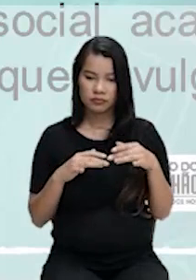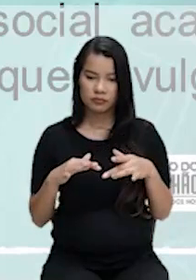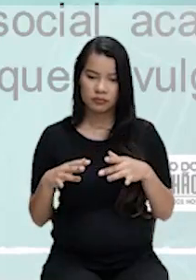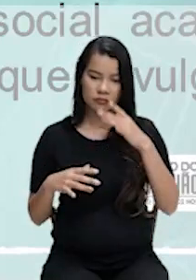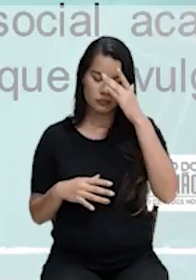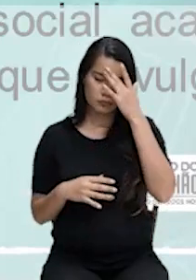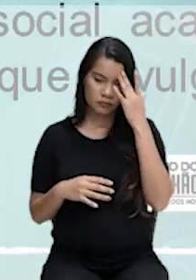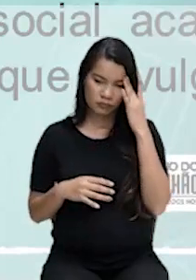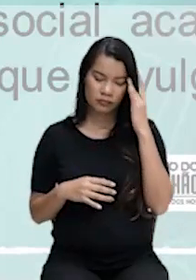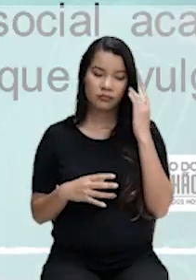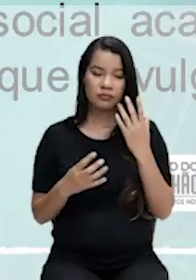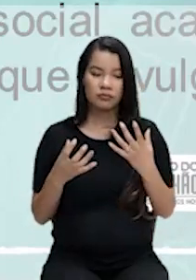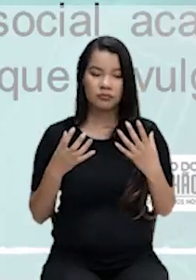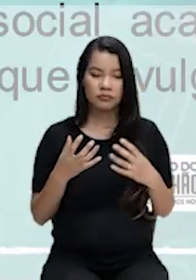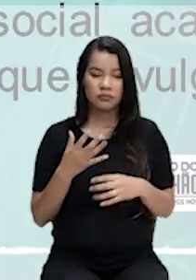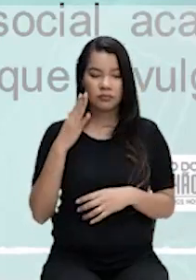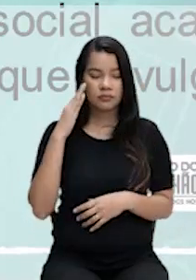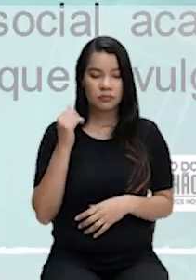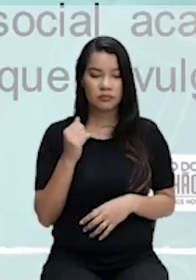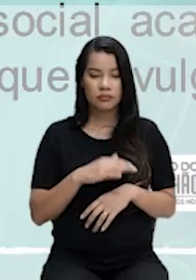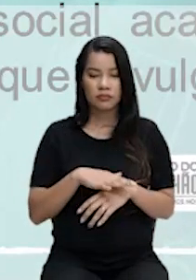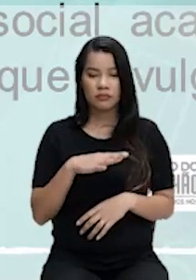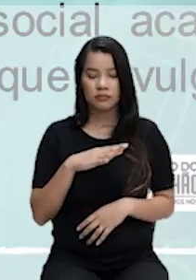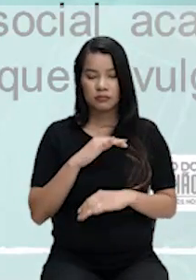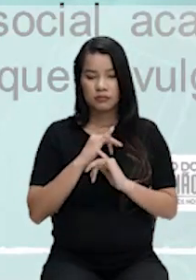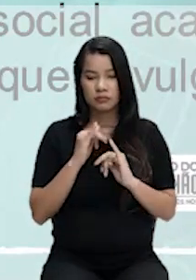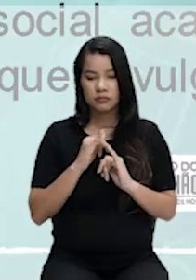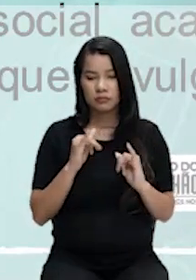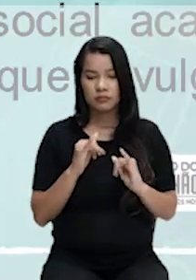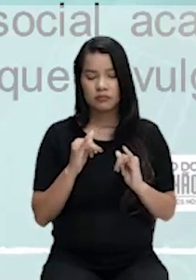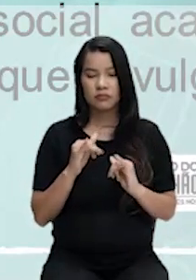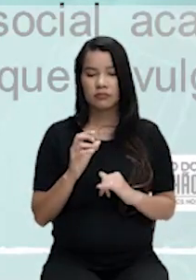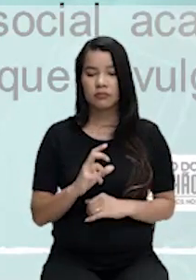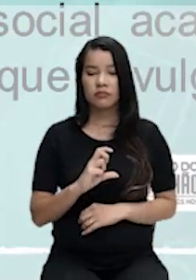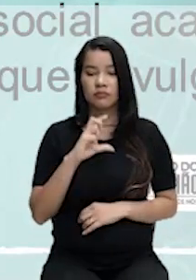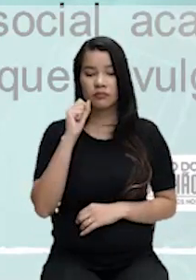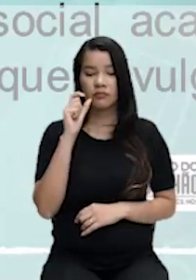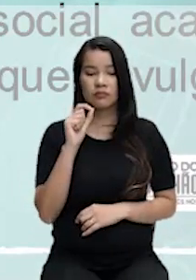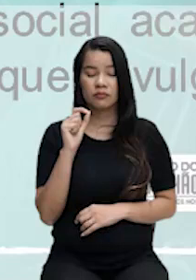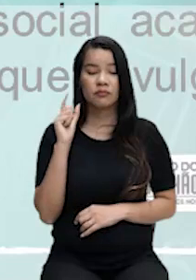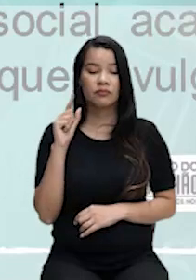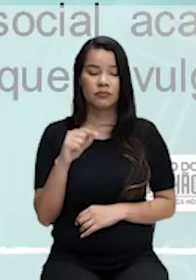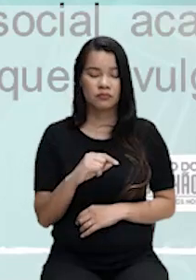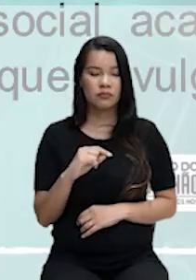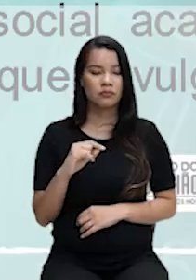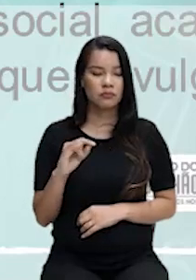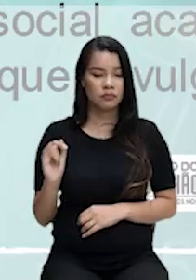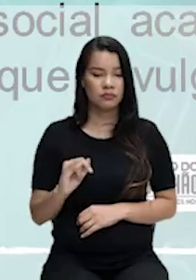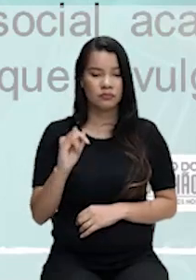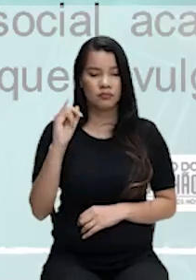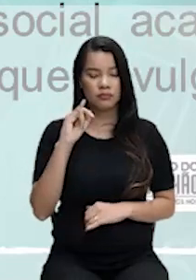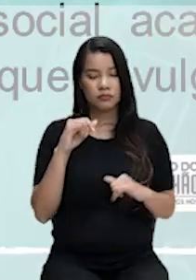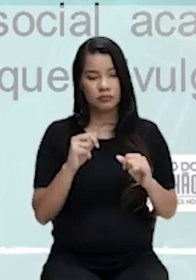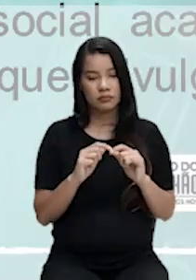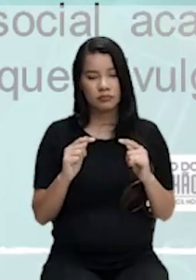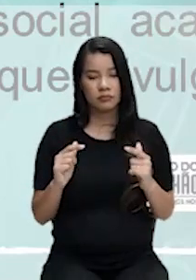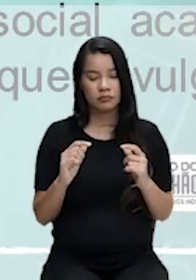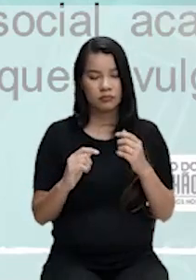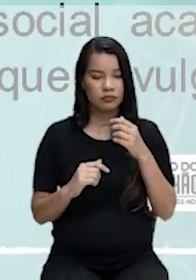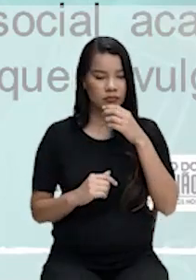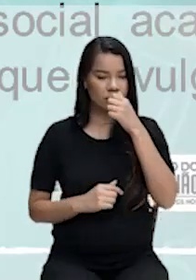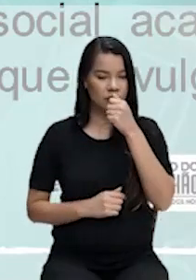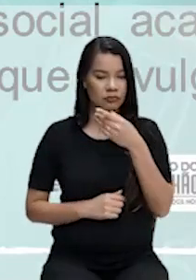buscando atualizações mais ágeis de notícias, o que a torna muito relevante jornalisticamente. São